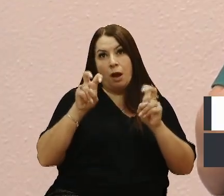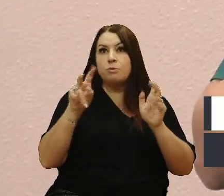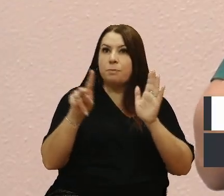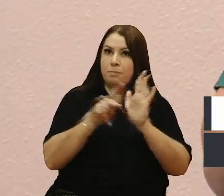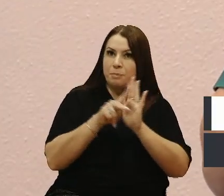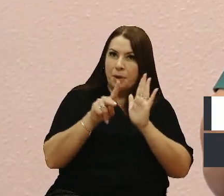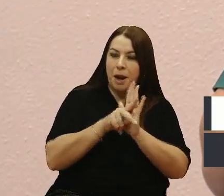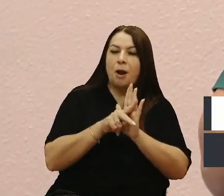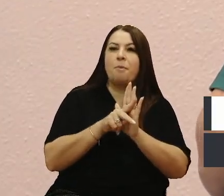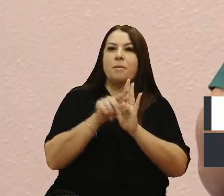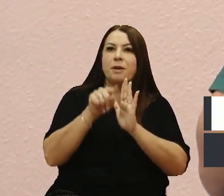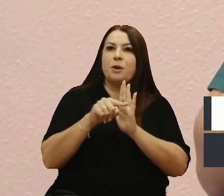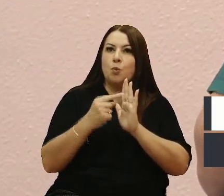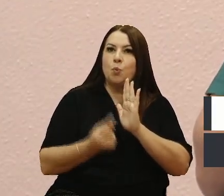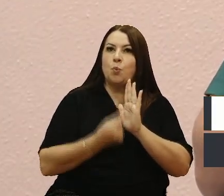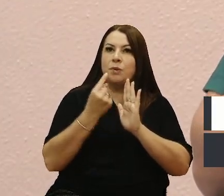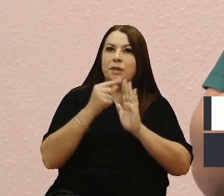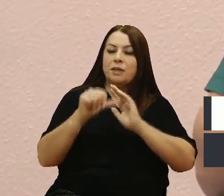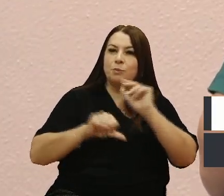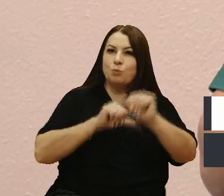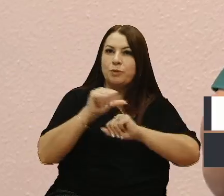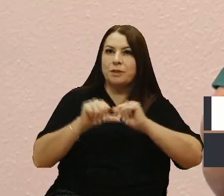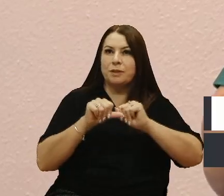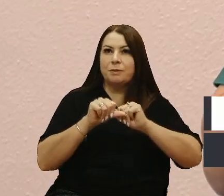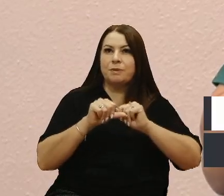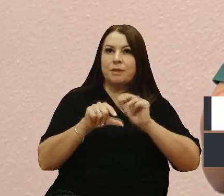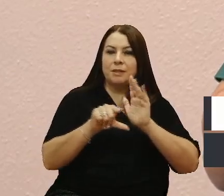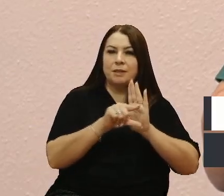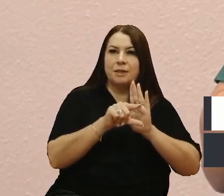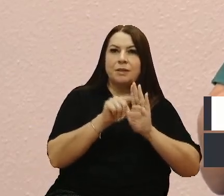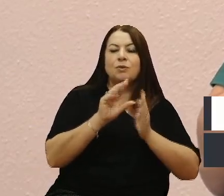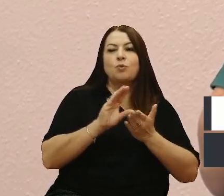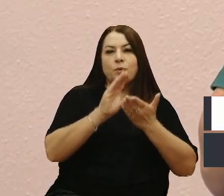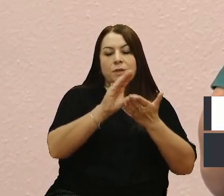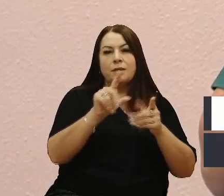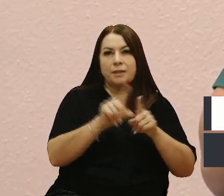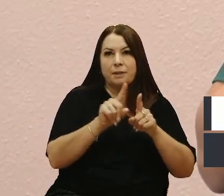própria e uma causa única, que é a mudança da lei do Conselho,